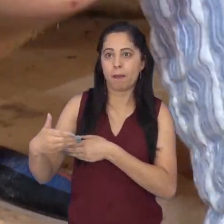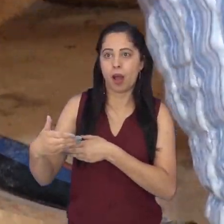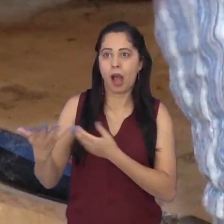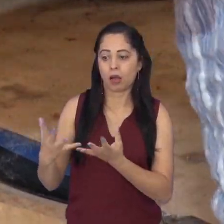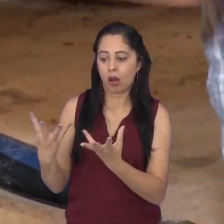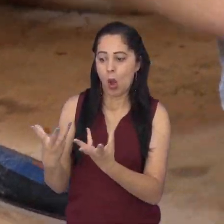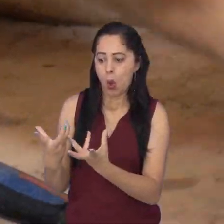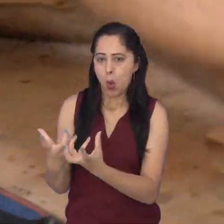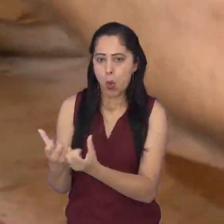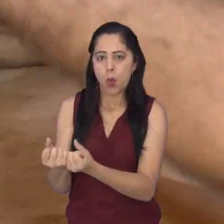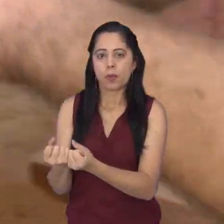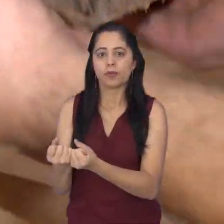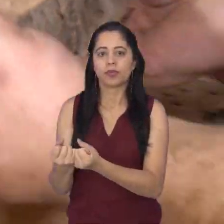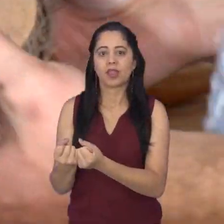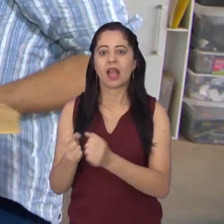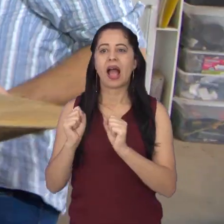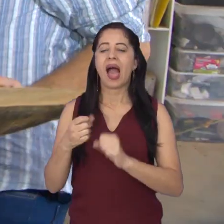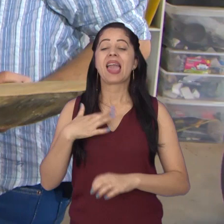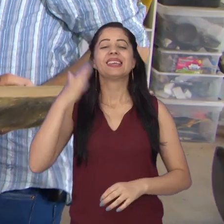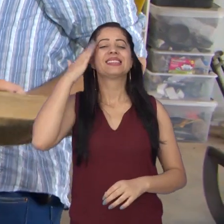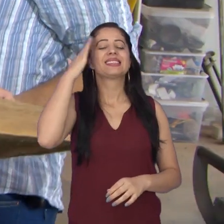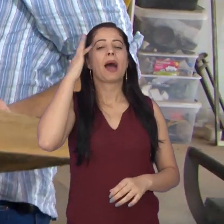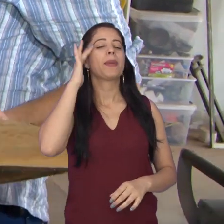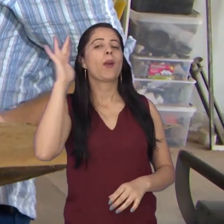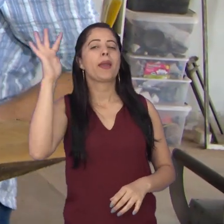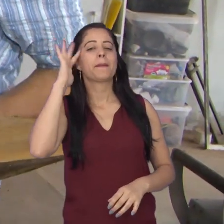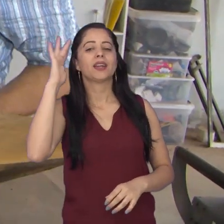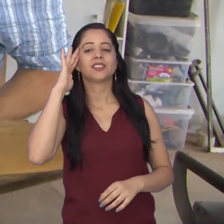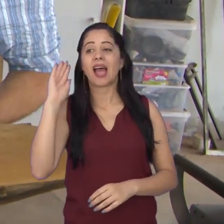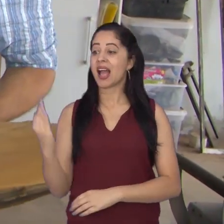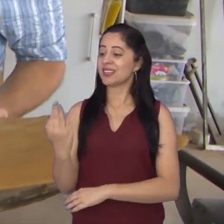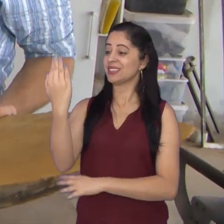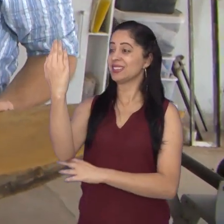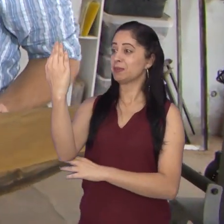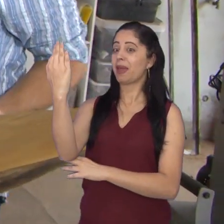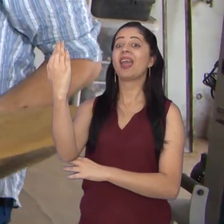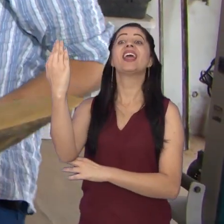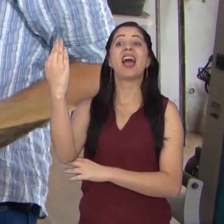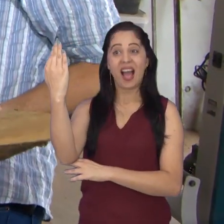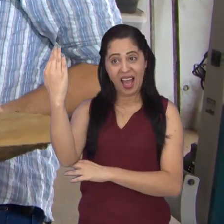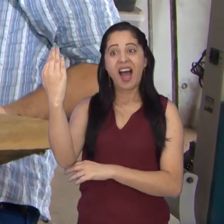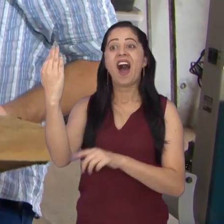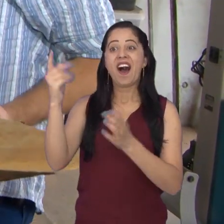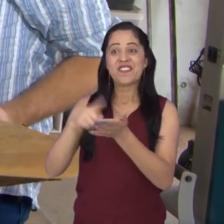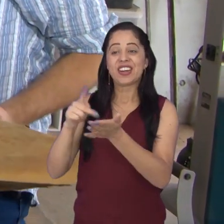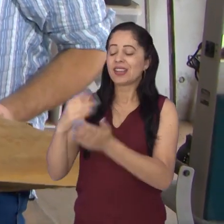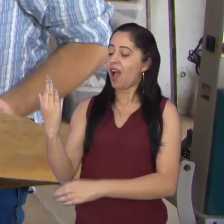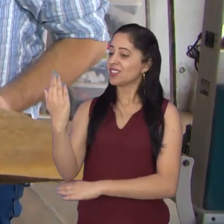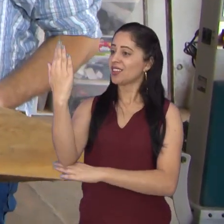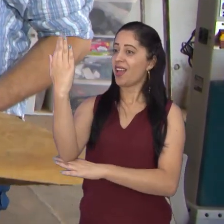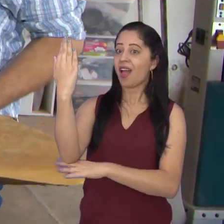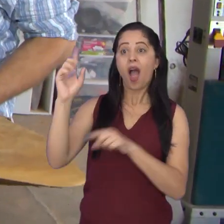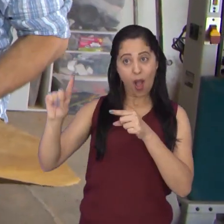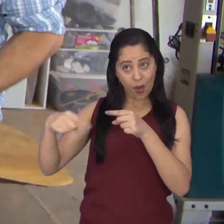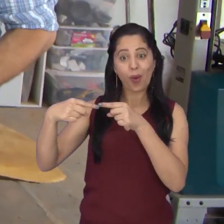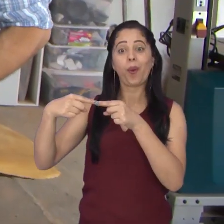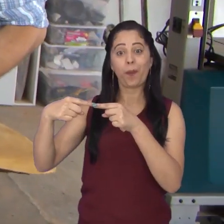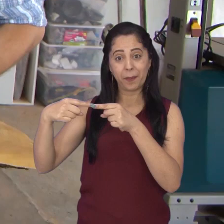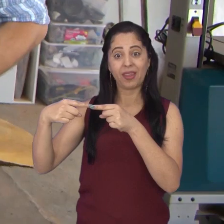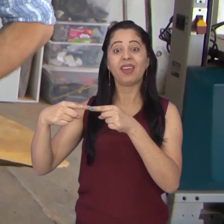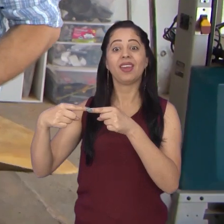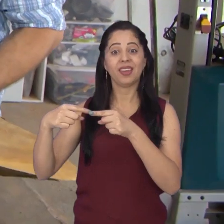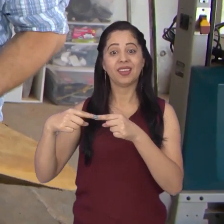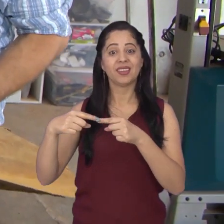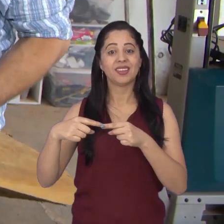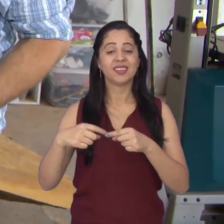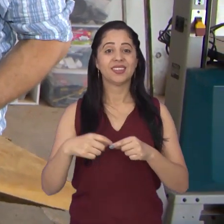aqui também você pode aproveitar, viu? Exatamente. Sabe o que eu imaginei eu costumo aqui? usar para fazer espelhos. Espelho! Eu faço inclusive Gente, a gravação